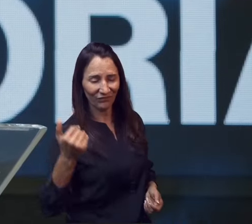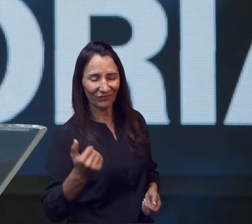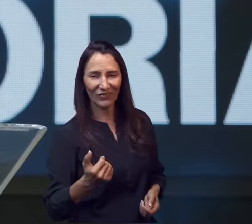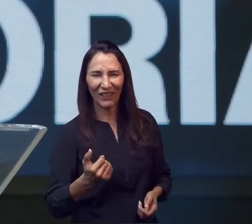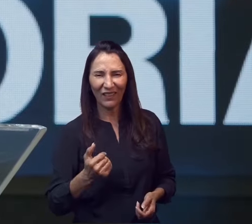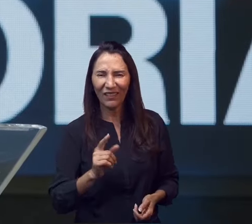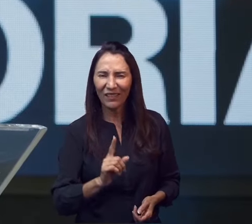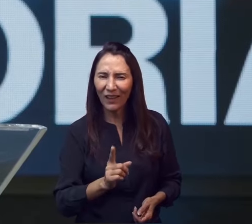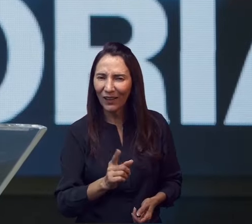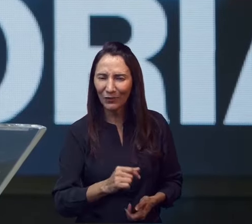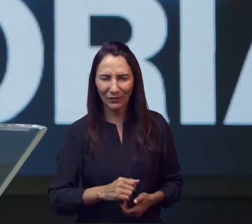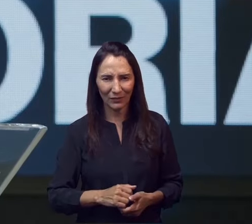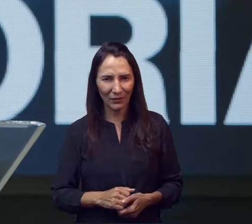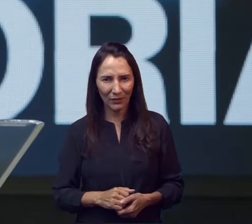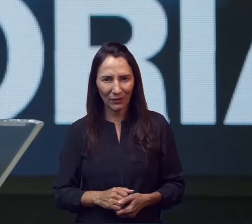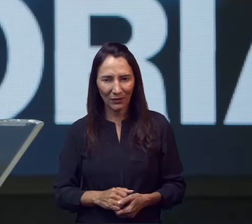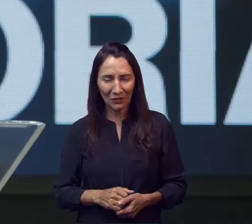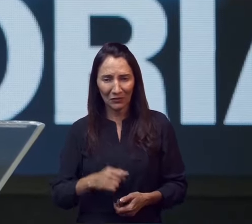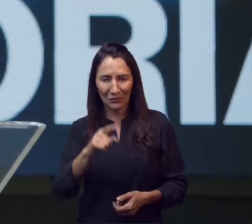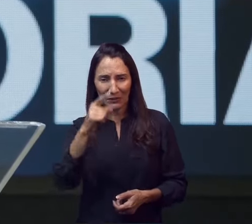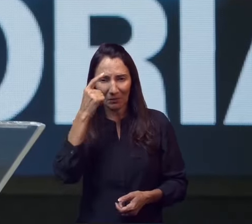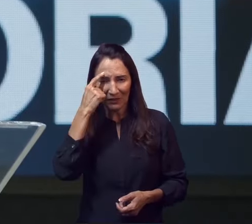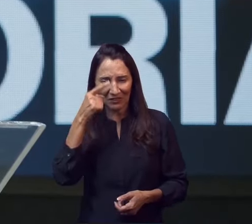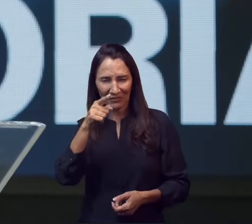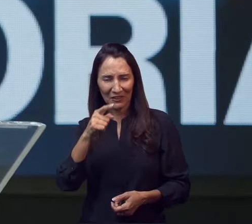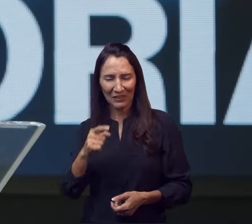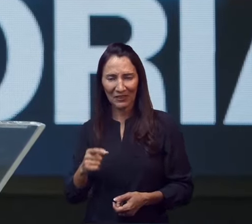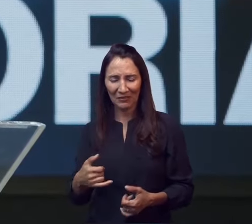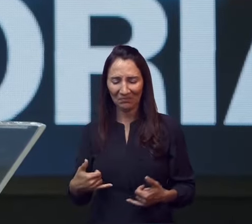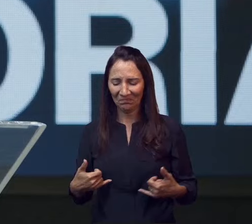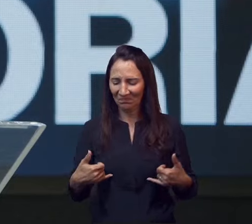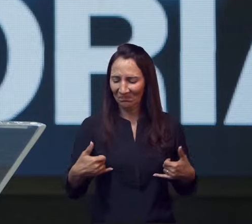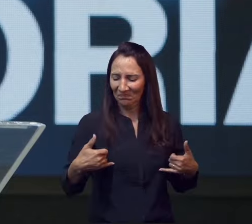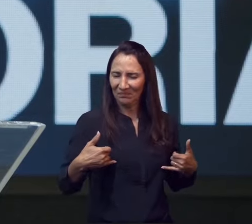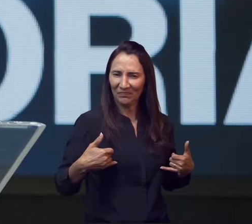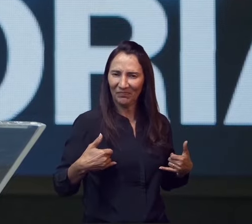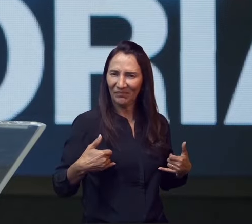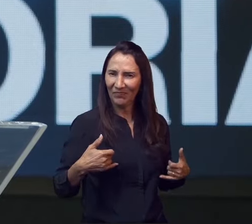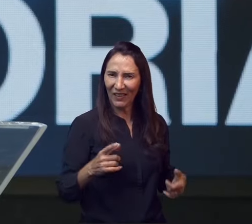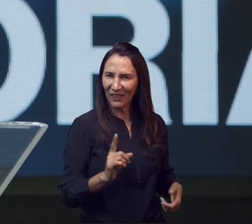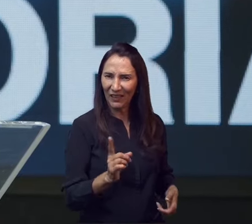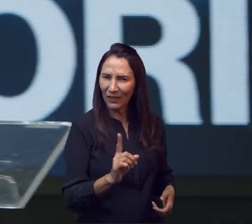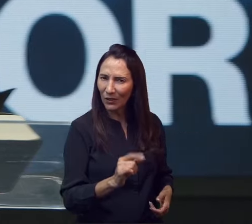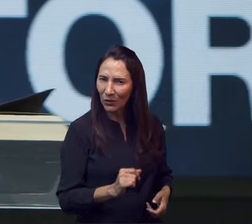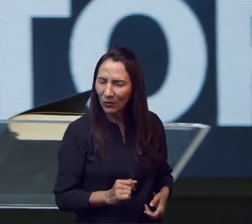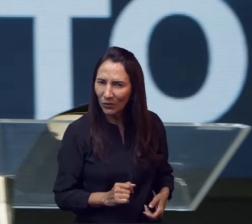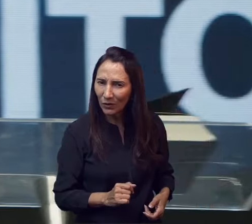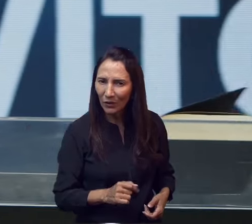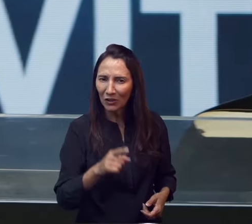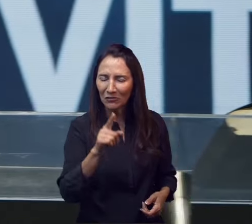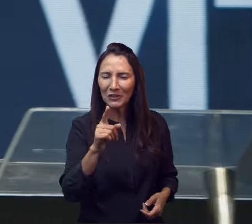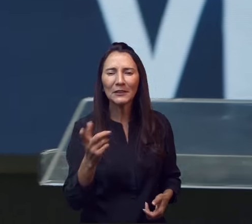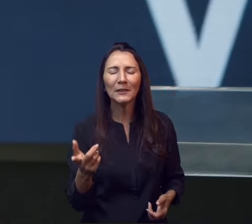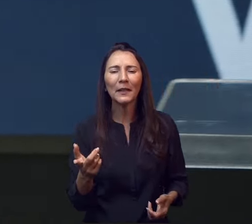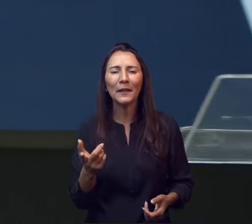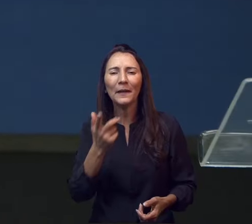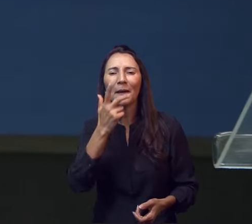não é para você achar que a última coca-cola do deserto não é para você se achar o Superman